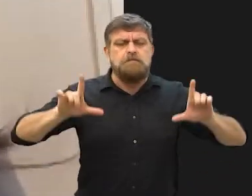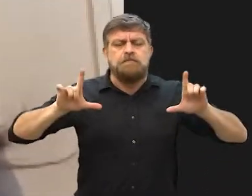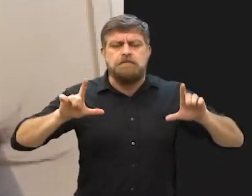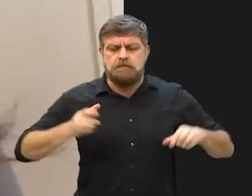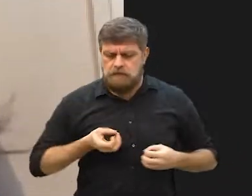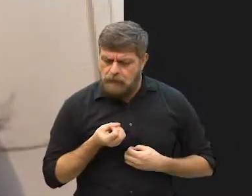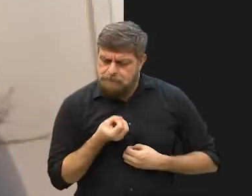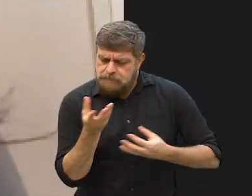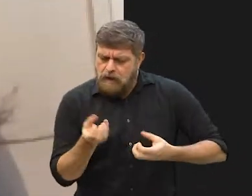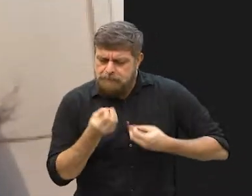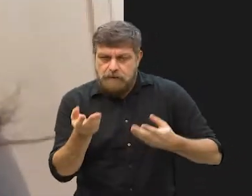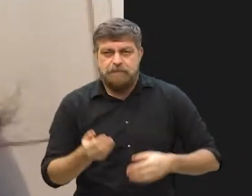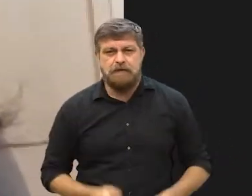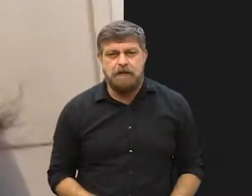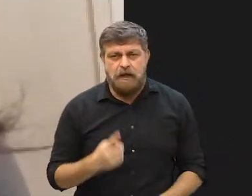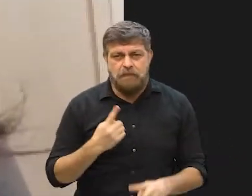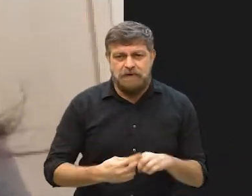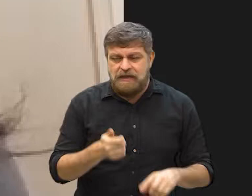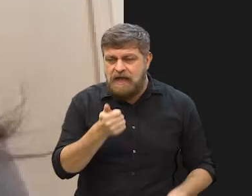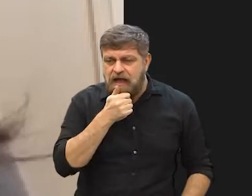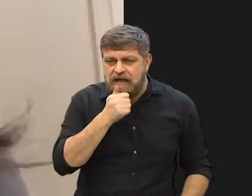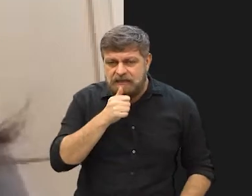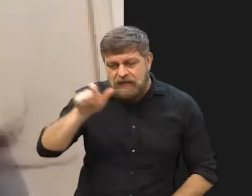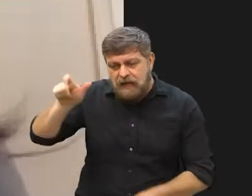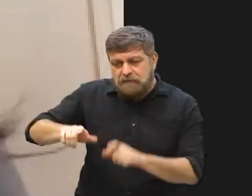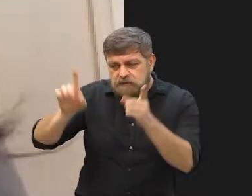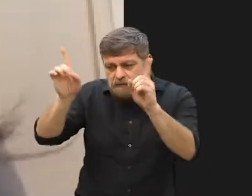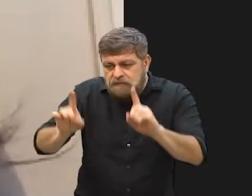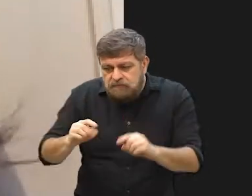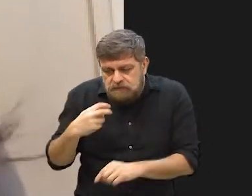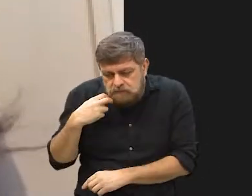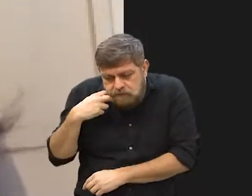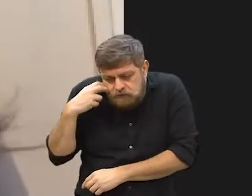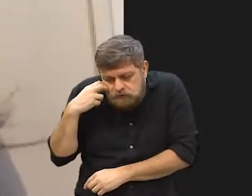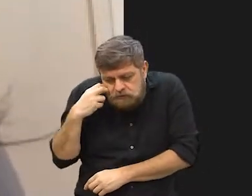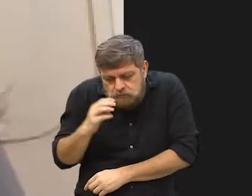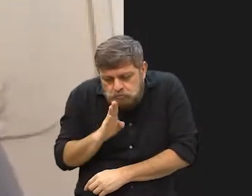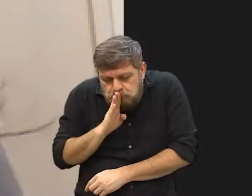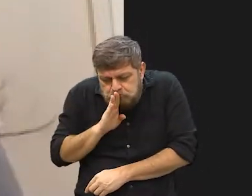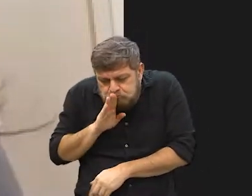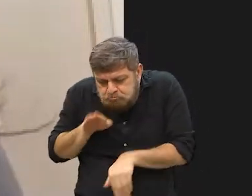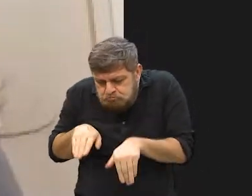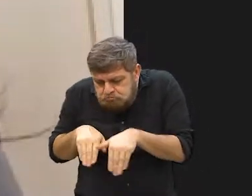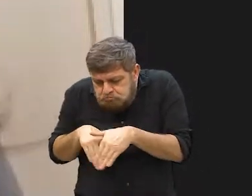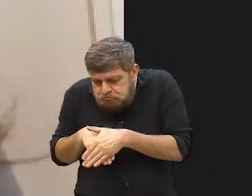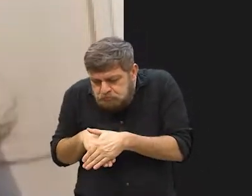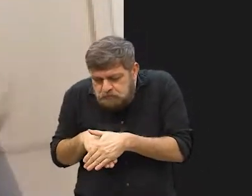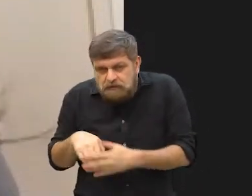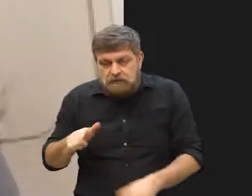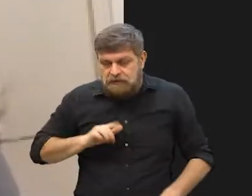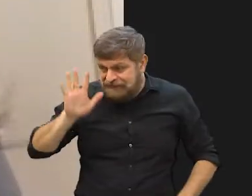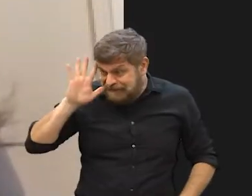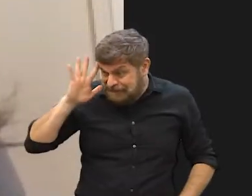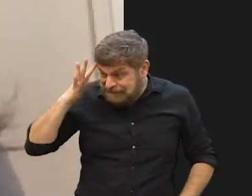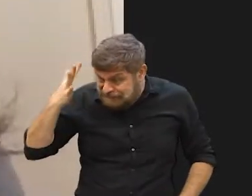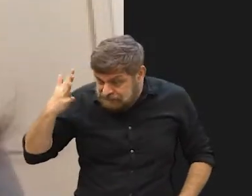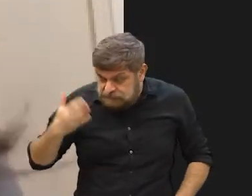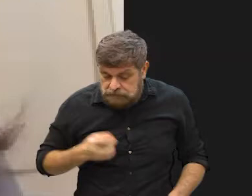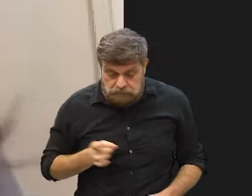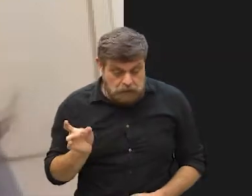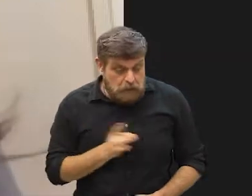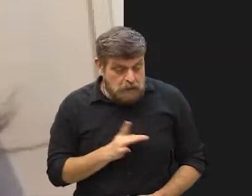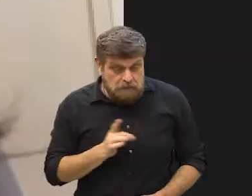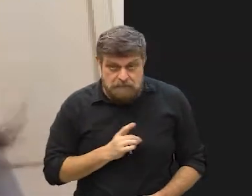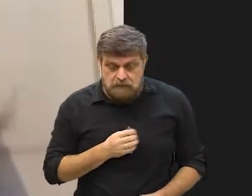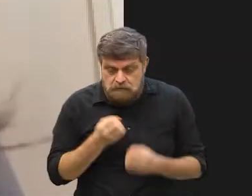porque eu ainda vejo o nosso pessoal muito tímido, né? Muito tímido em relação a tomar decisão, a falar